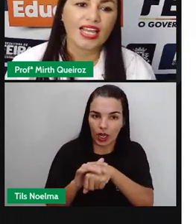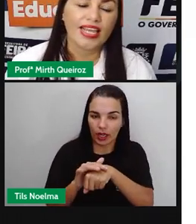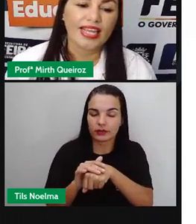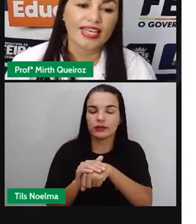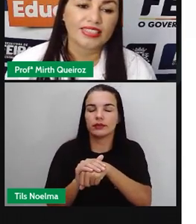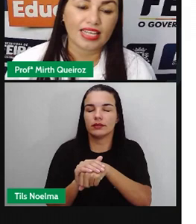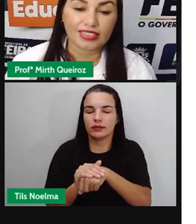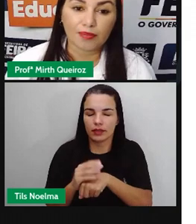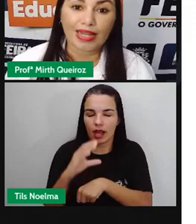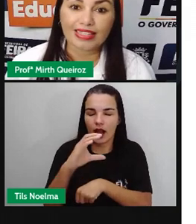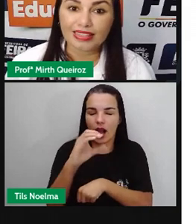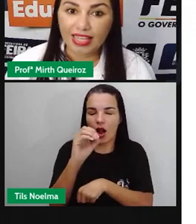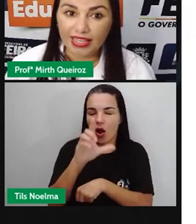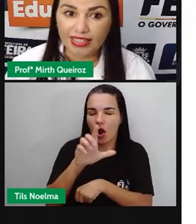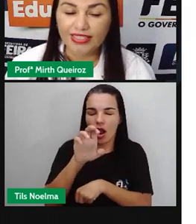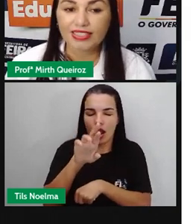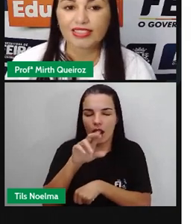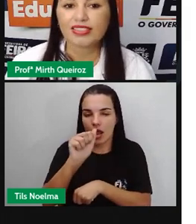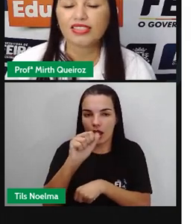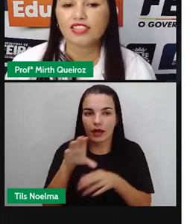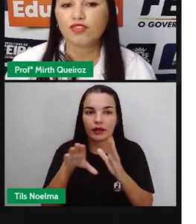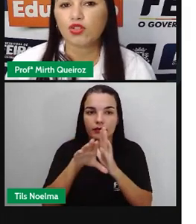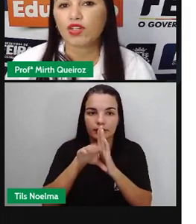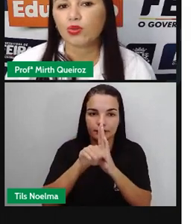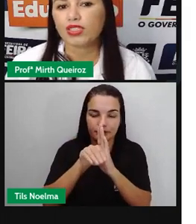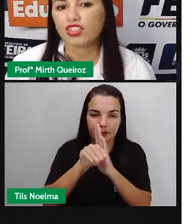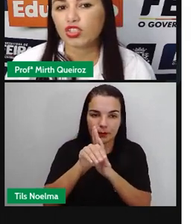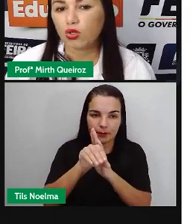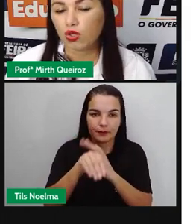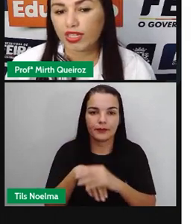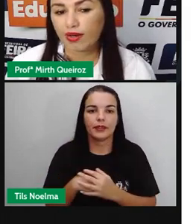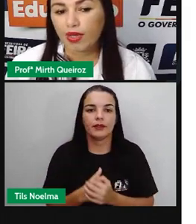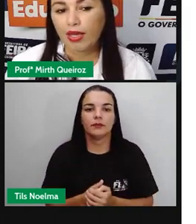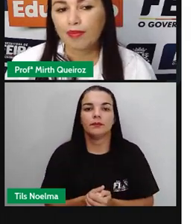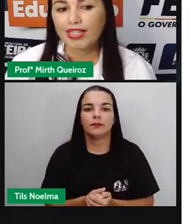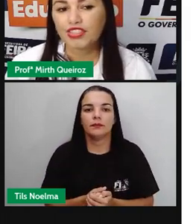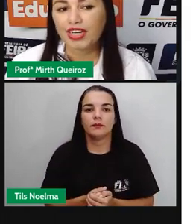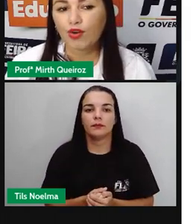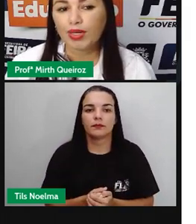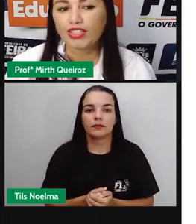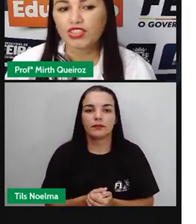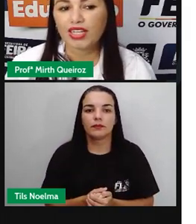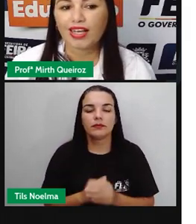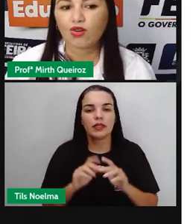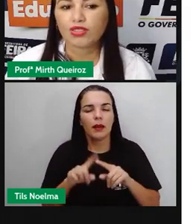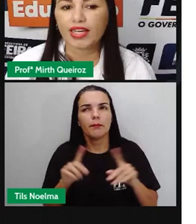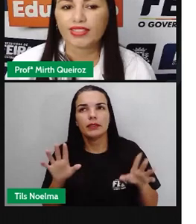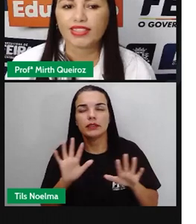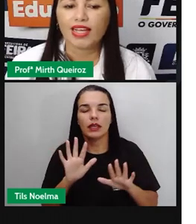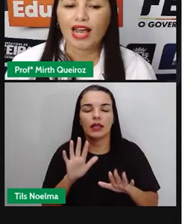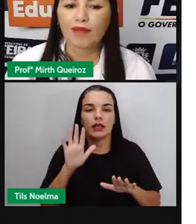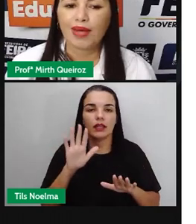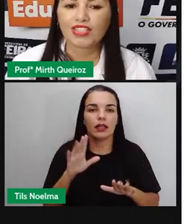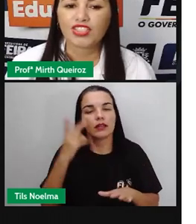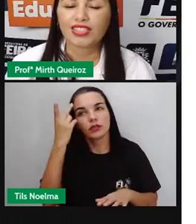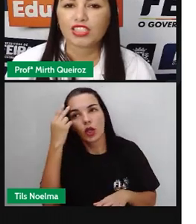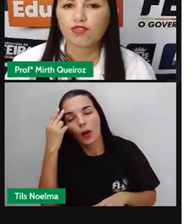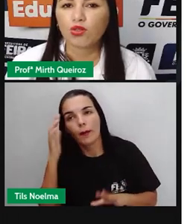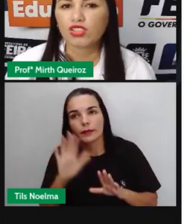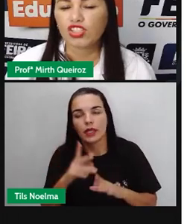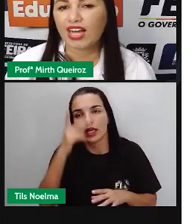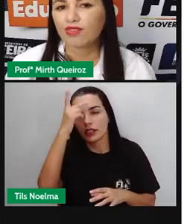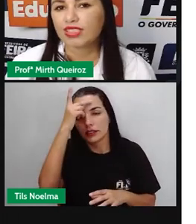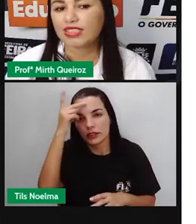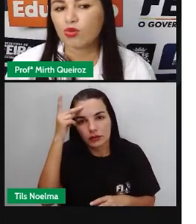adquira esse essa bactéria E assim se desenvolva a doença de Cólera mas geralmente ela acontece a